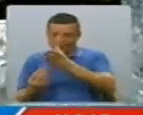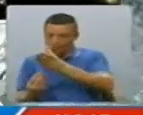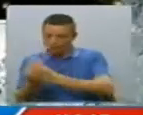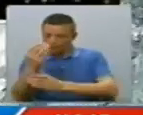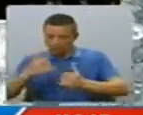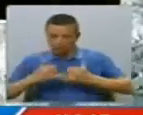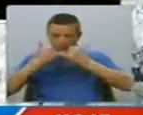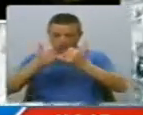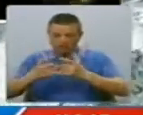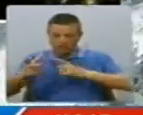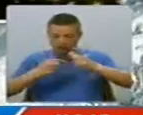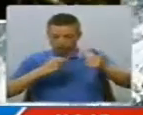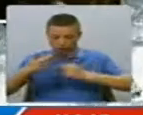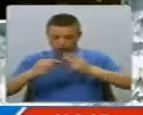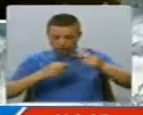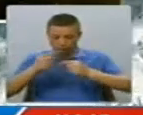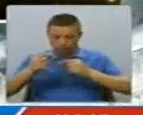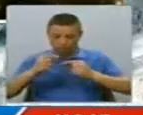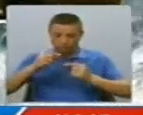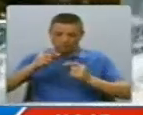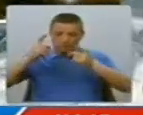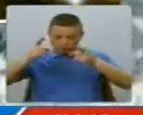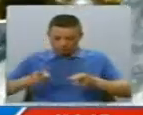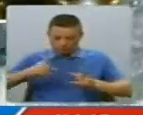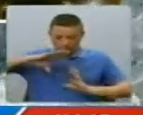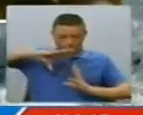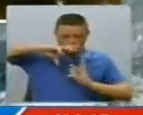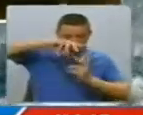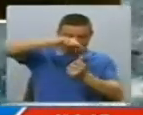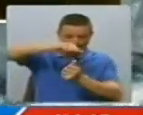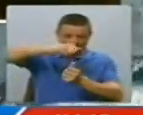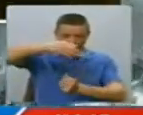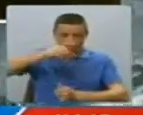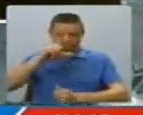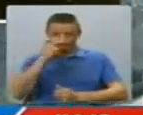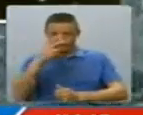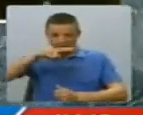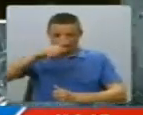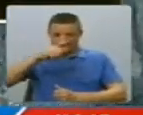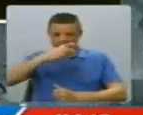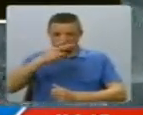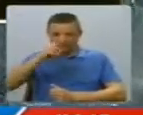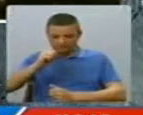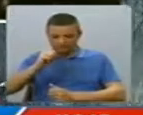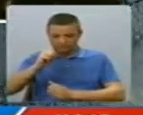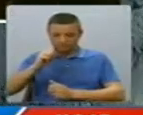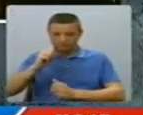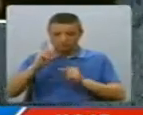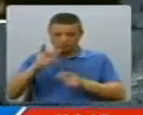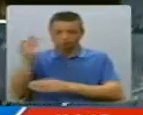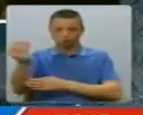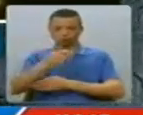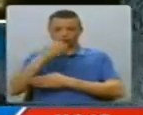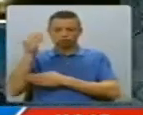às estrelas, é o que dá origem mais tarde aos planetas, e portanto, quando nós olhamos para uma galáxia jovem, nós não